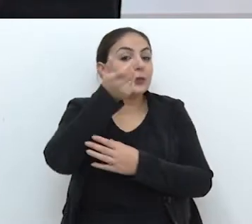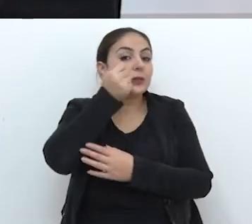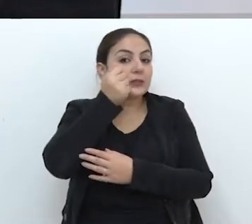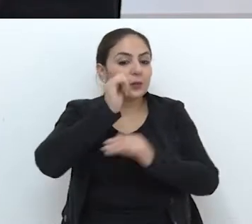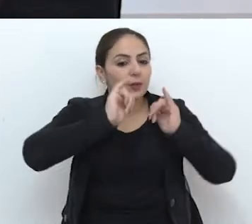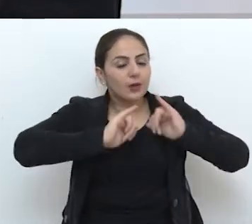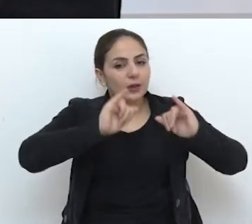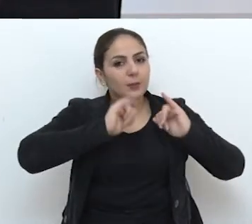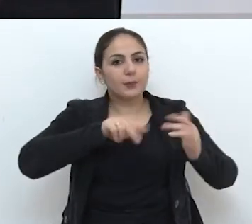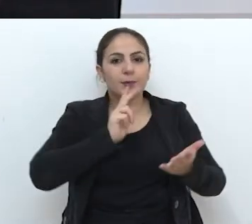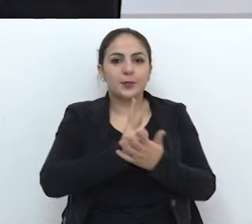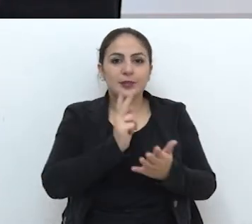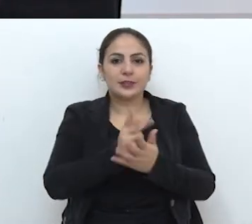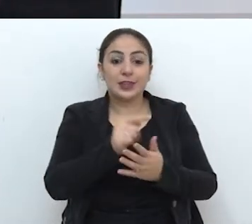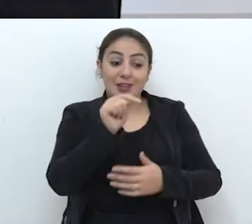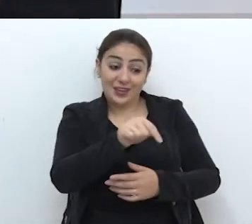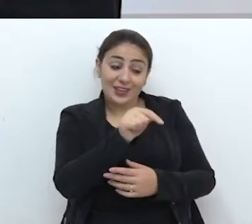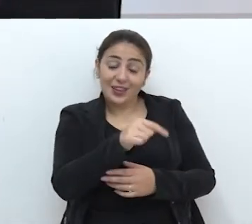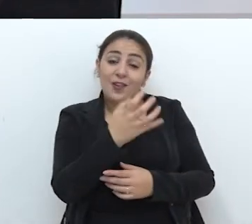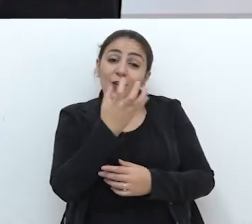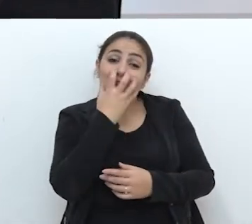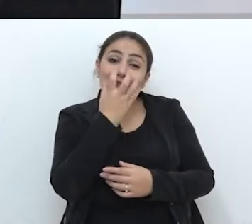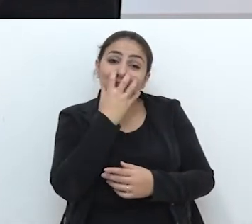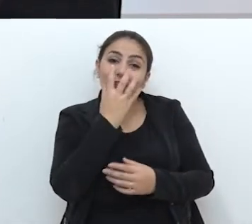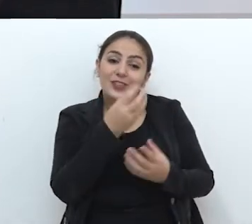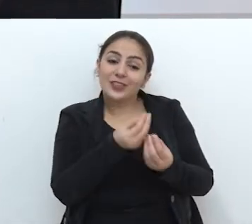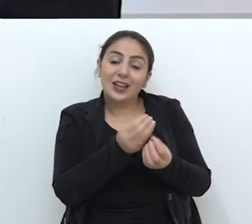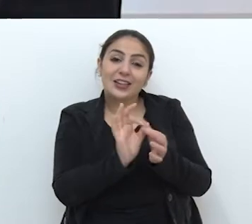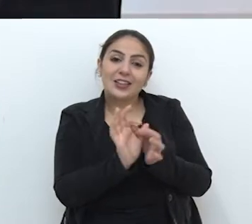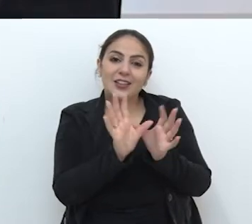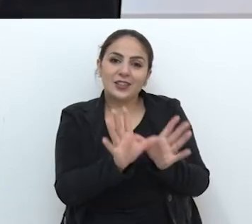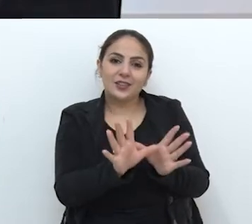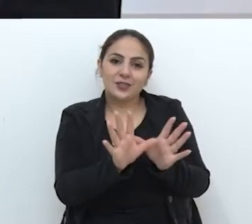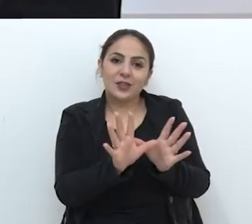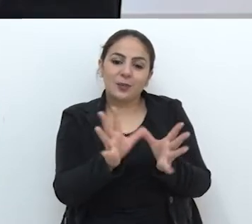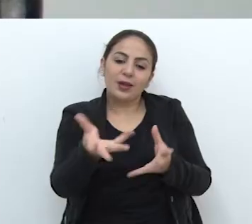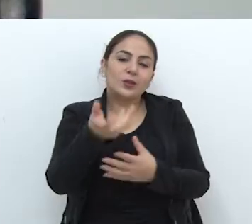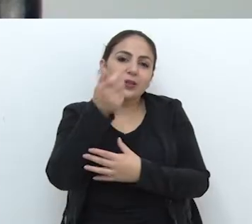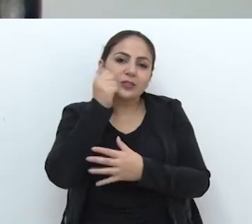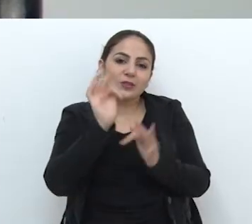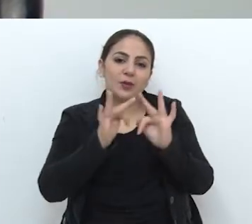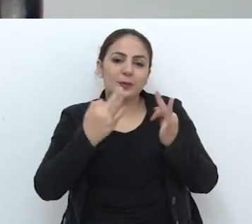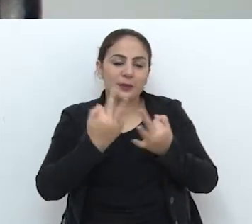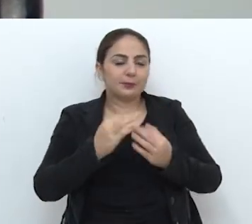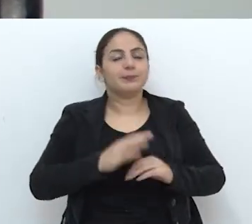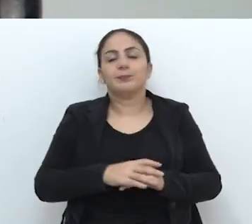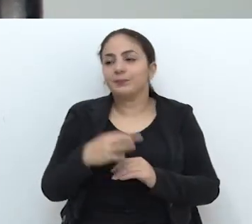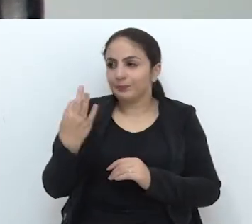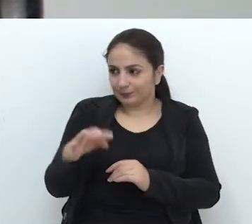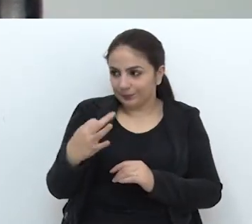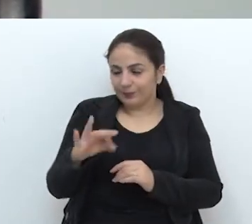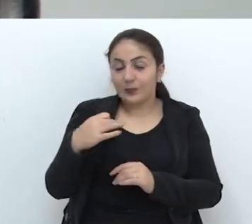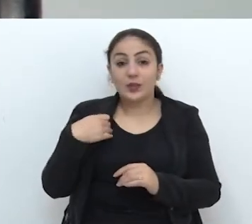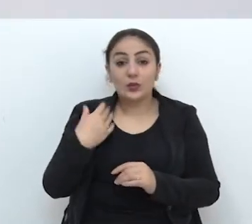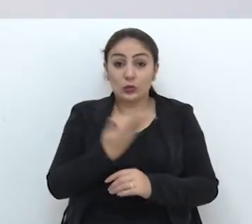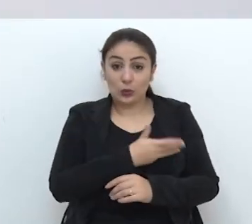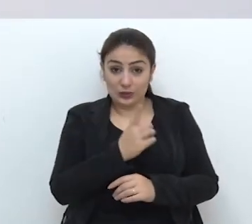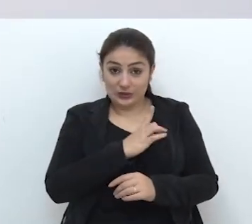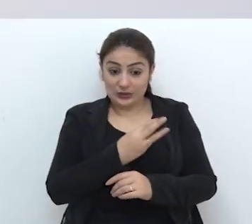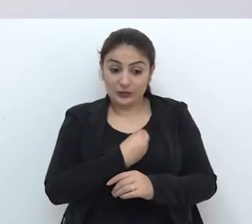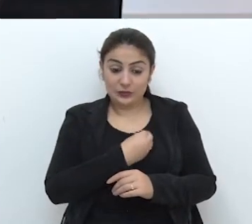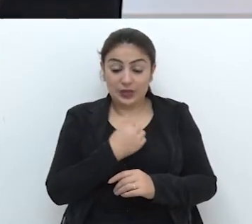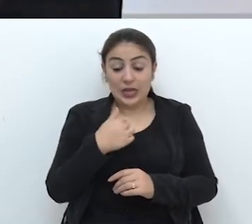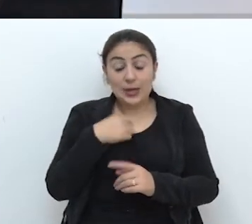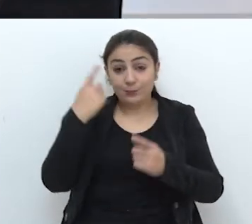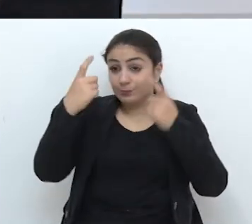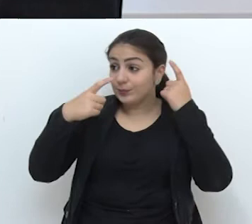permanente então da entidade, e ele é um dos animais que estão disponíveis aí para ganhar uma família. Com certeza, a gente está aí,